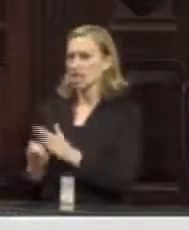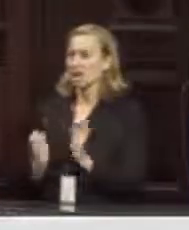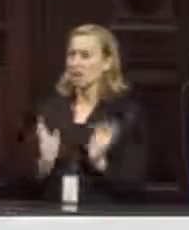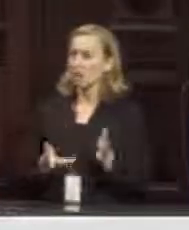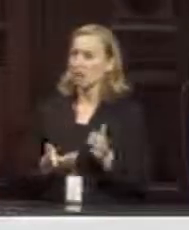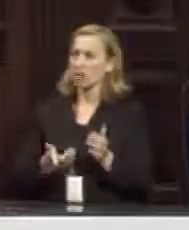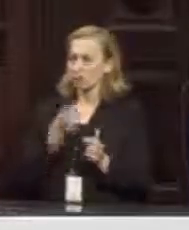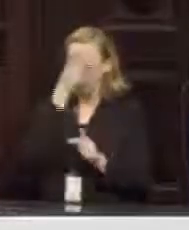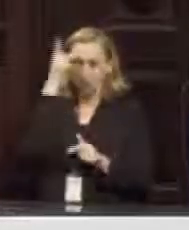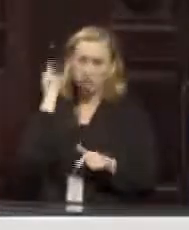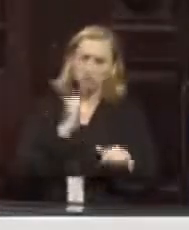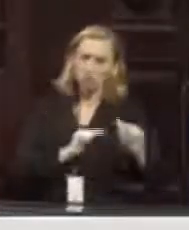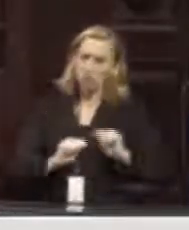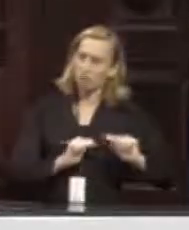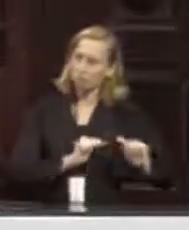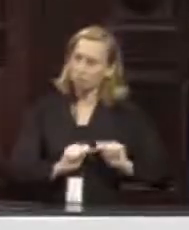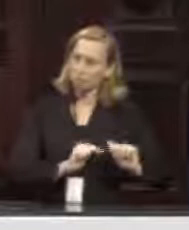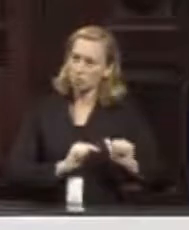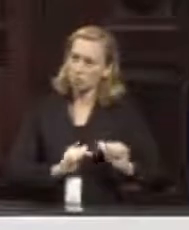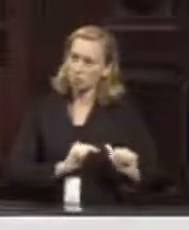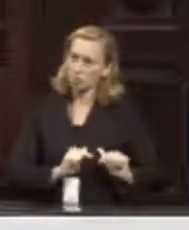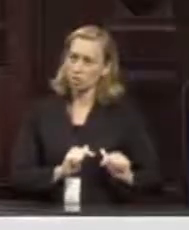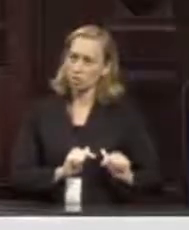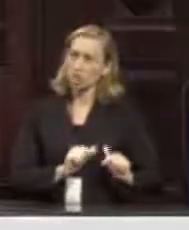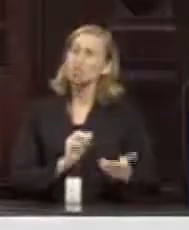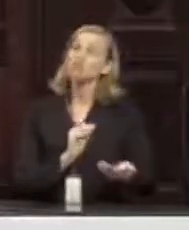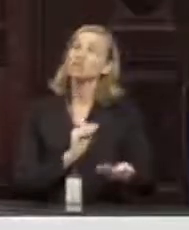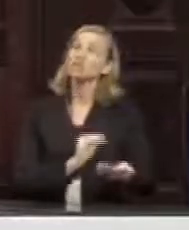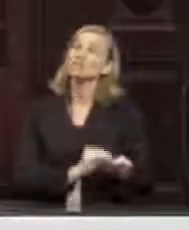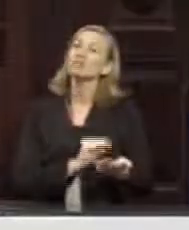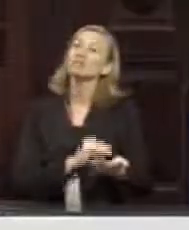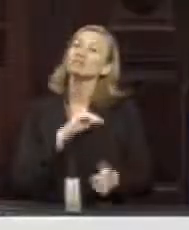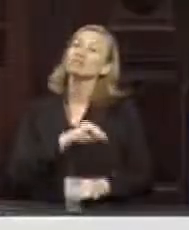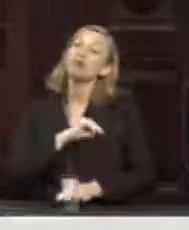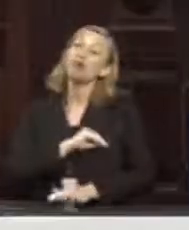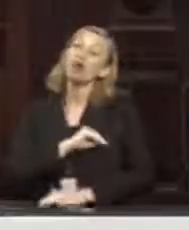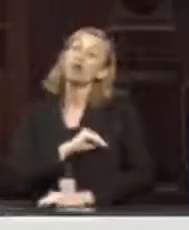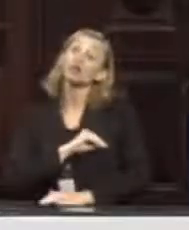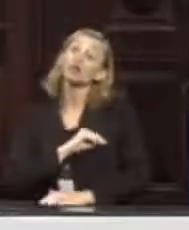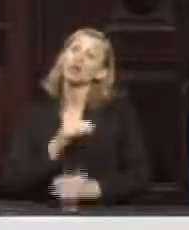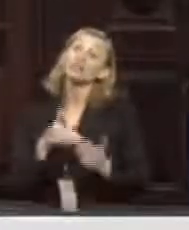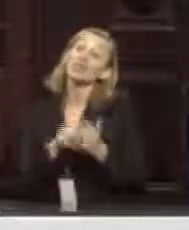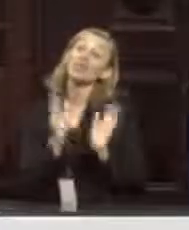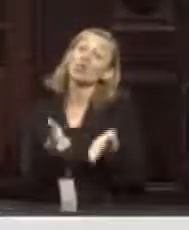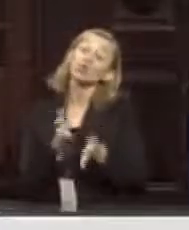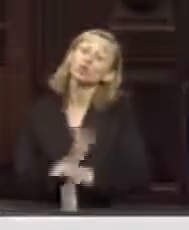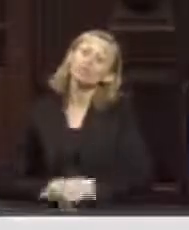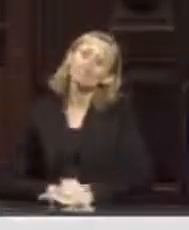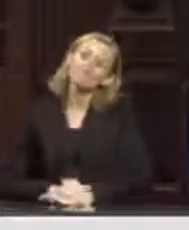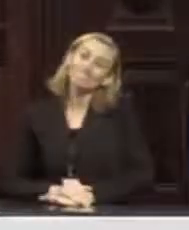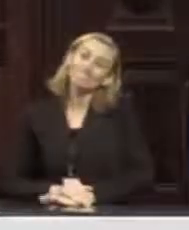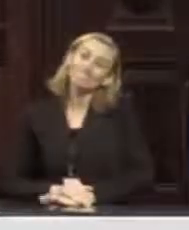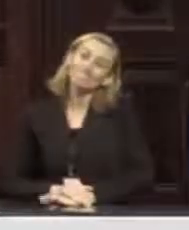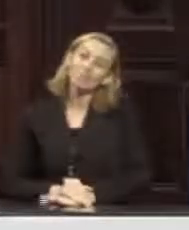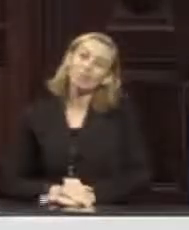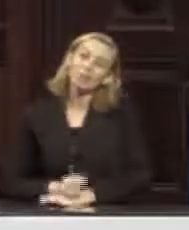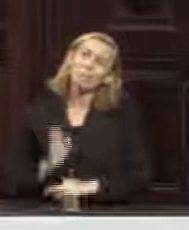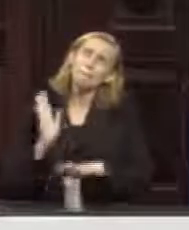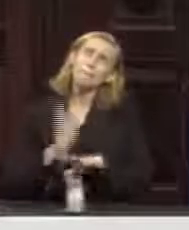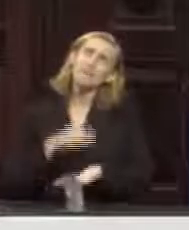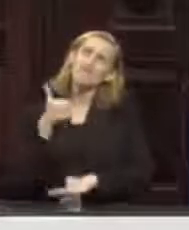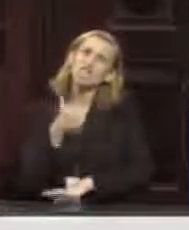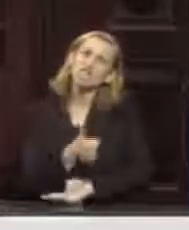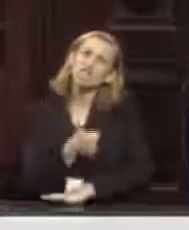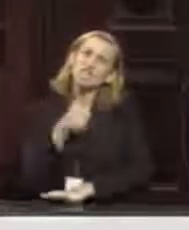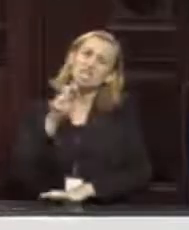dívida enorme, inclusive não pagou ainda o 13º de 2017. Mais de 150